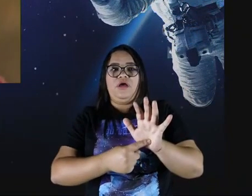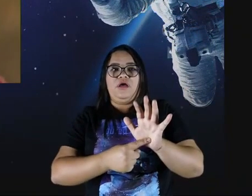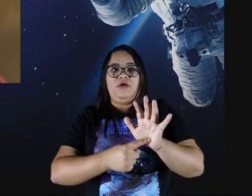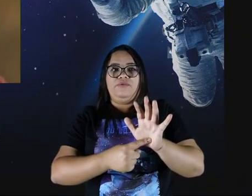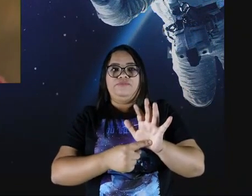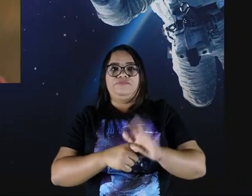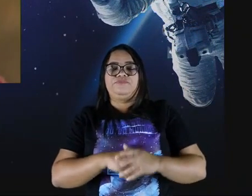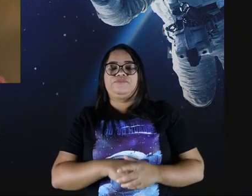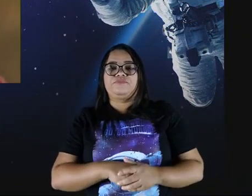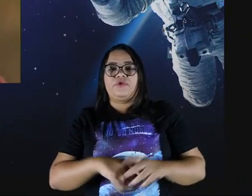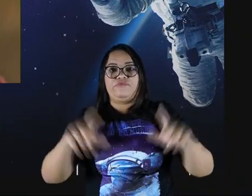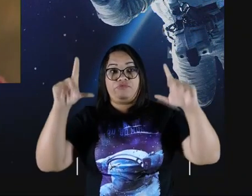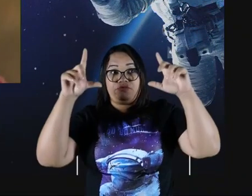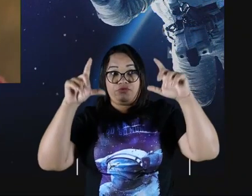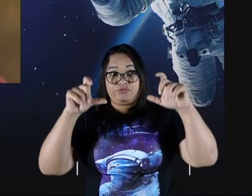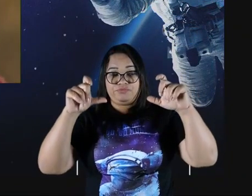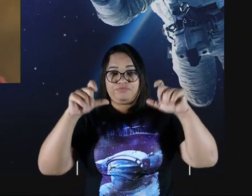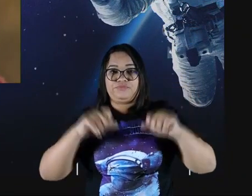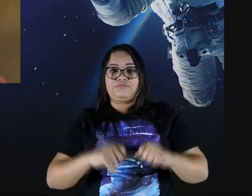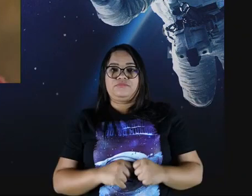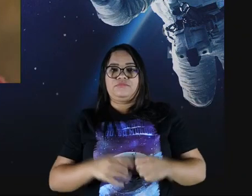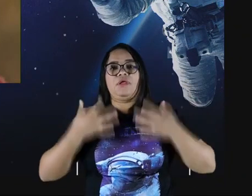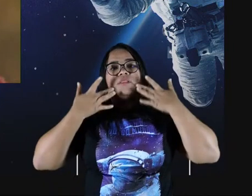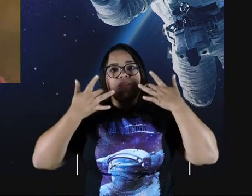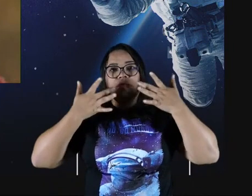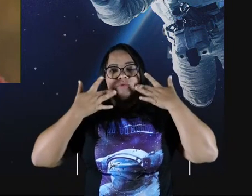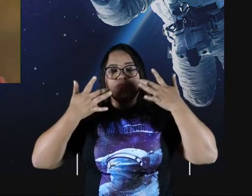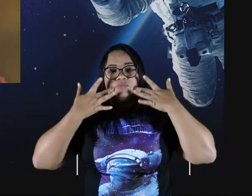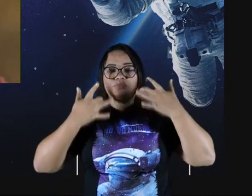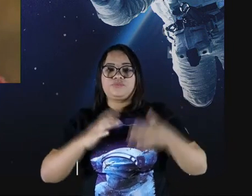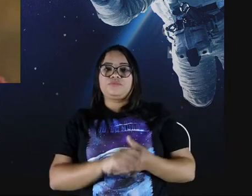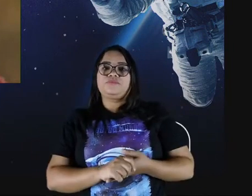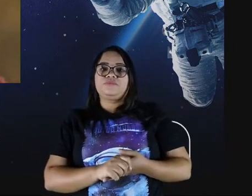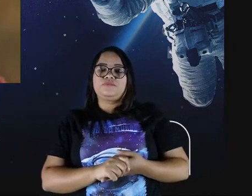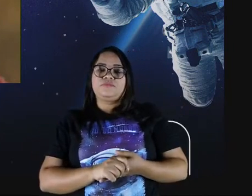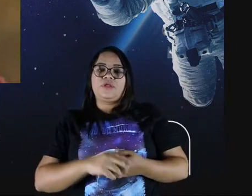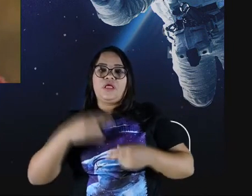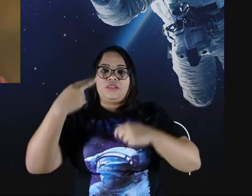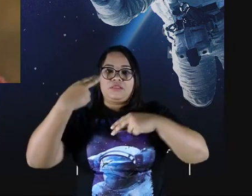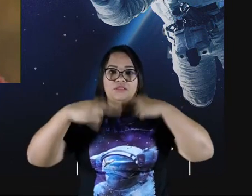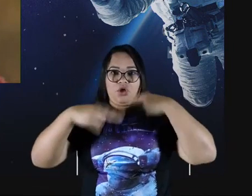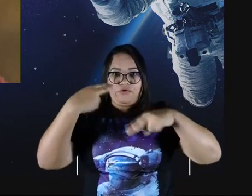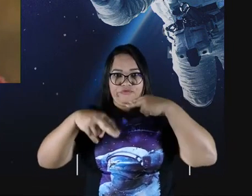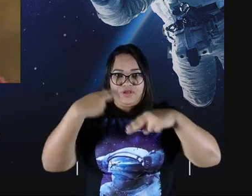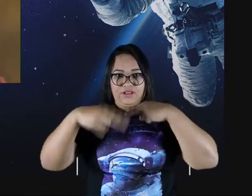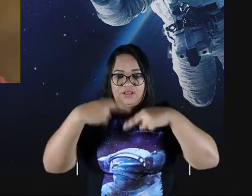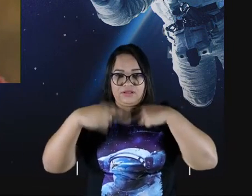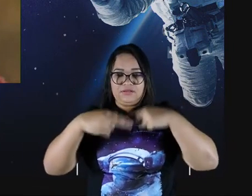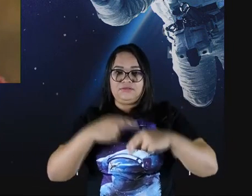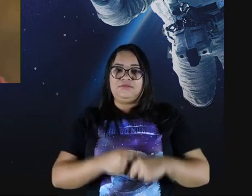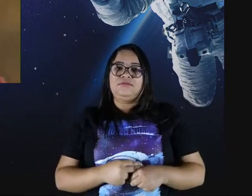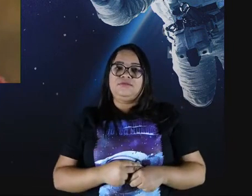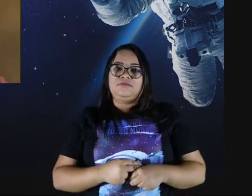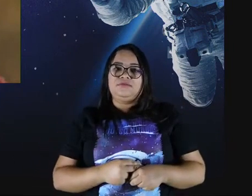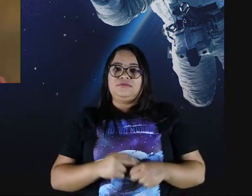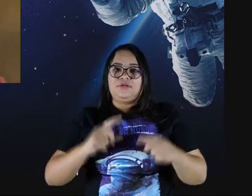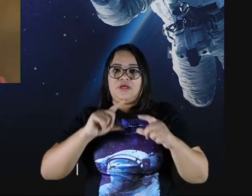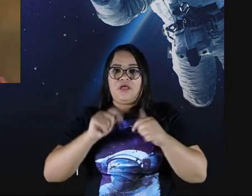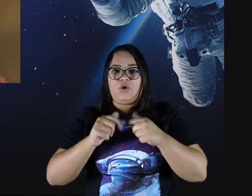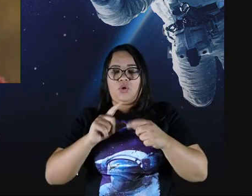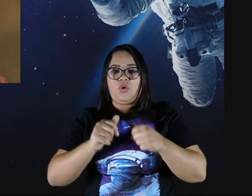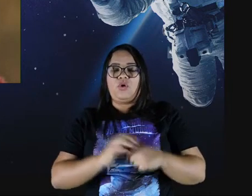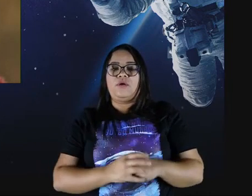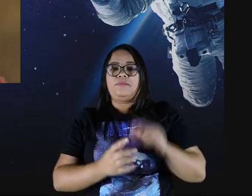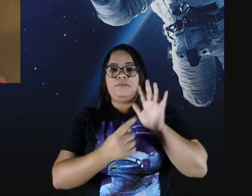figura, é uma foto de um ator da novela da Record,